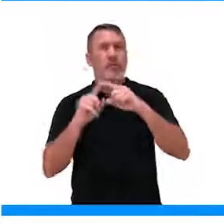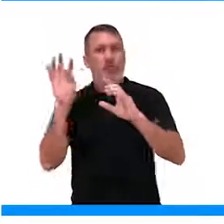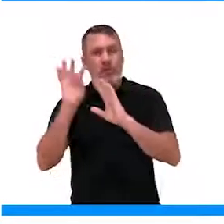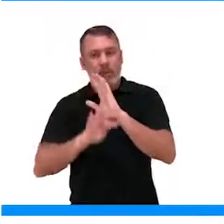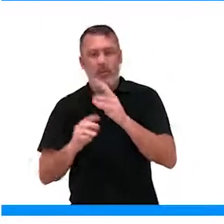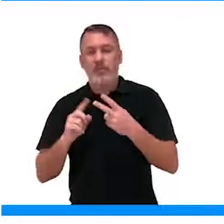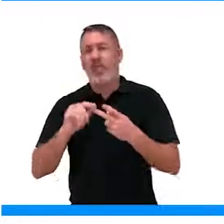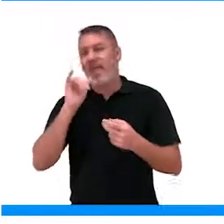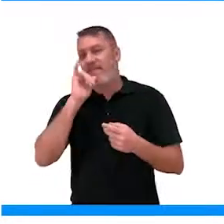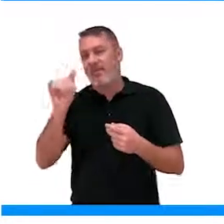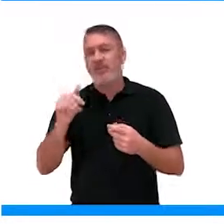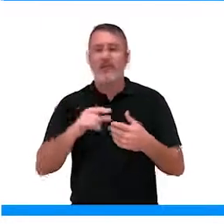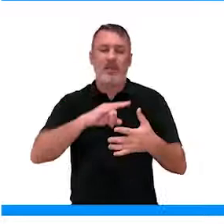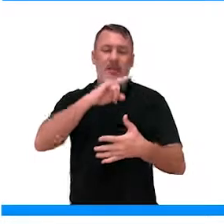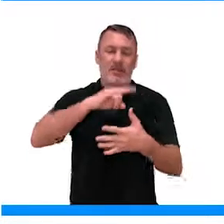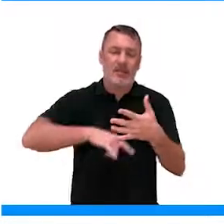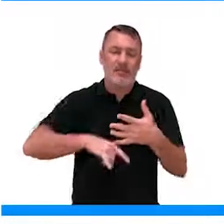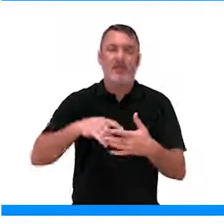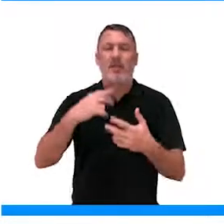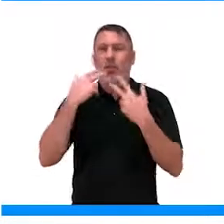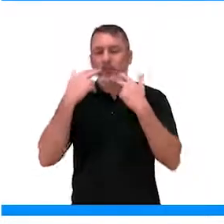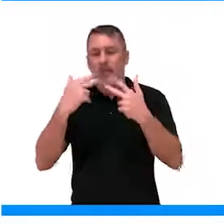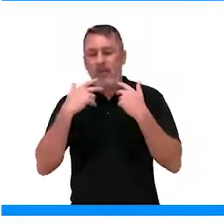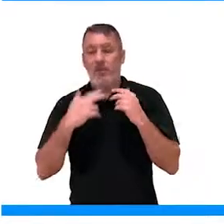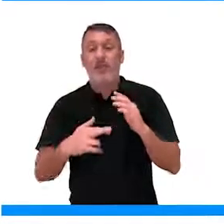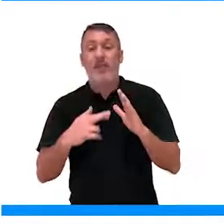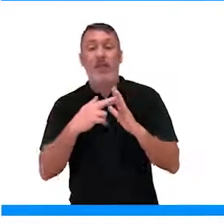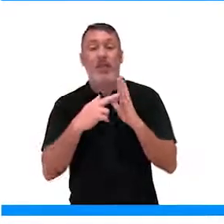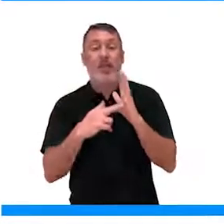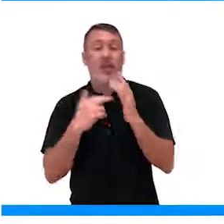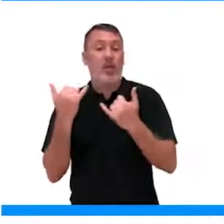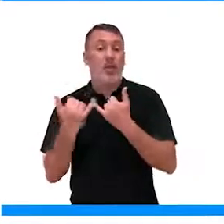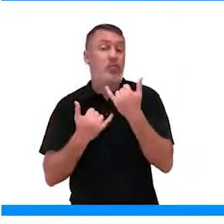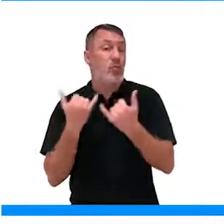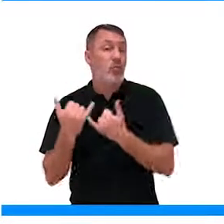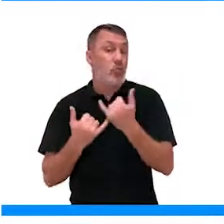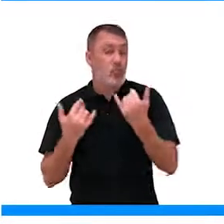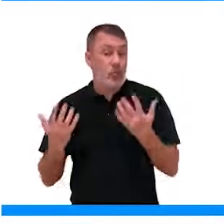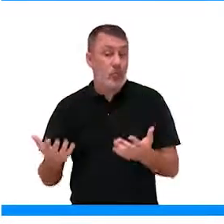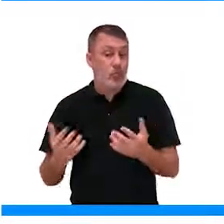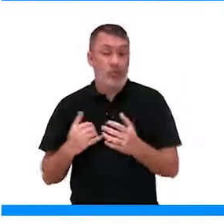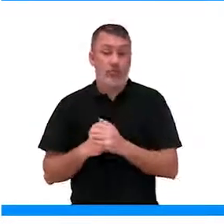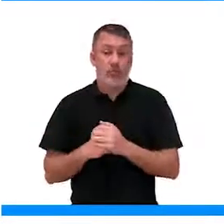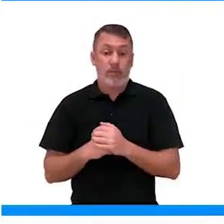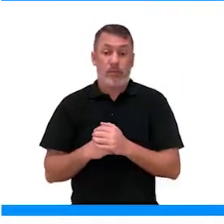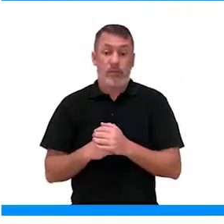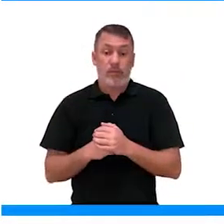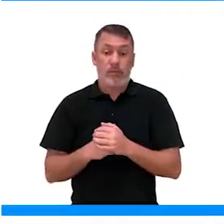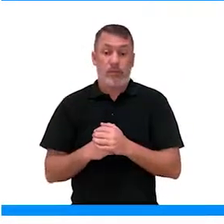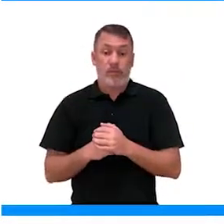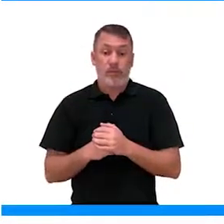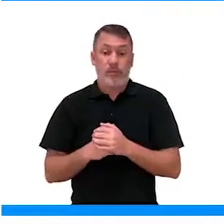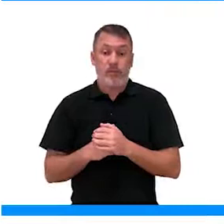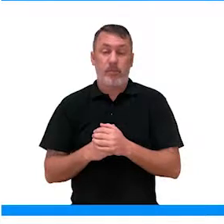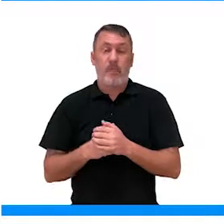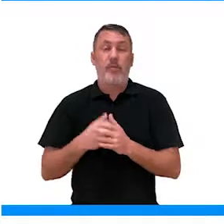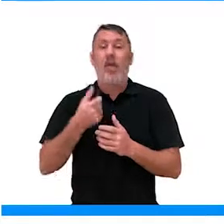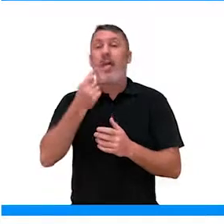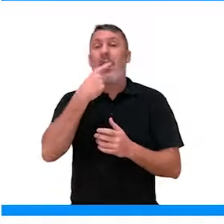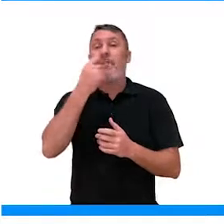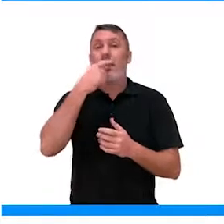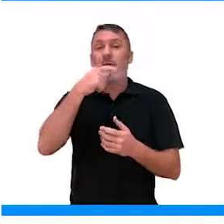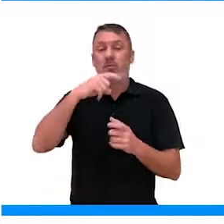um gênero textual, o aviso, a receita, né, a notícia, regras de um jogo, a bula,